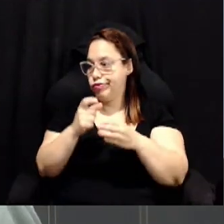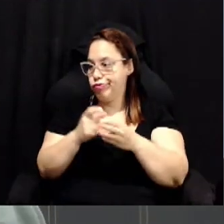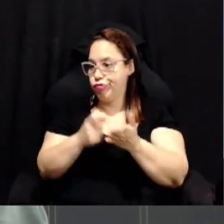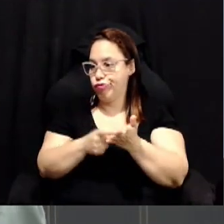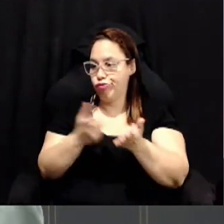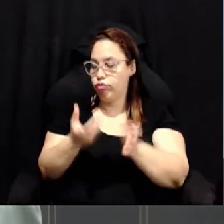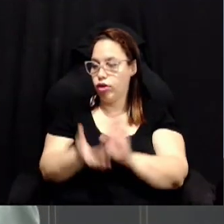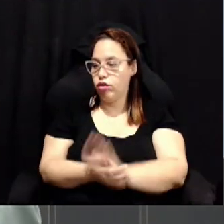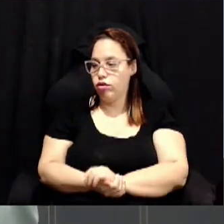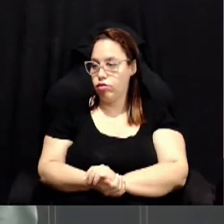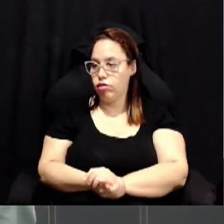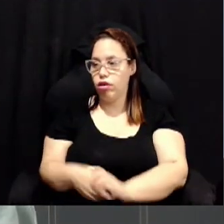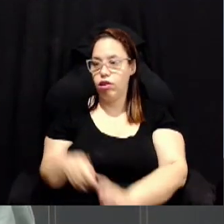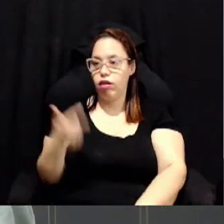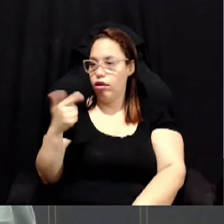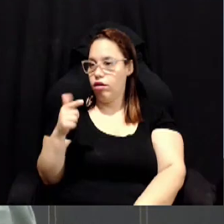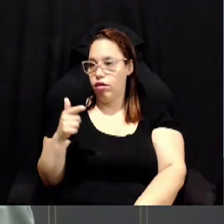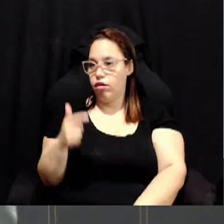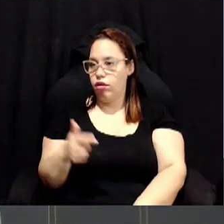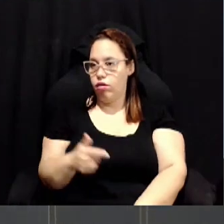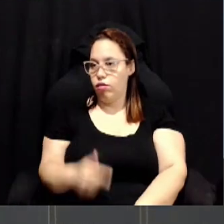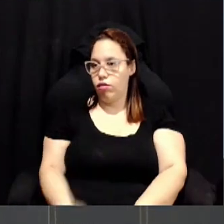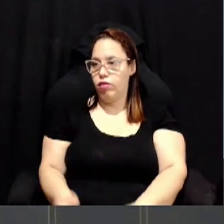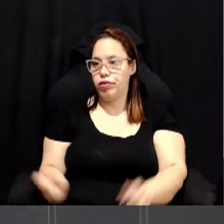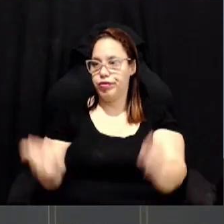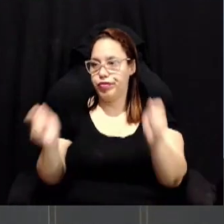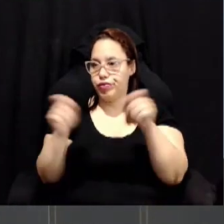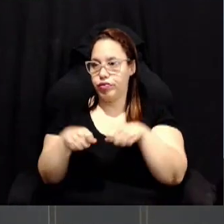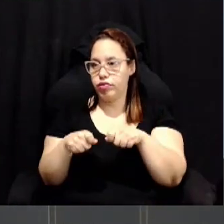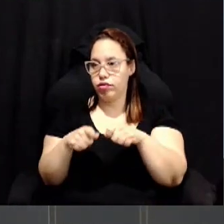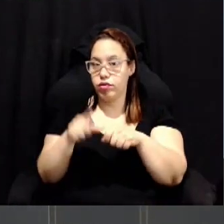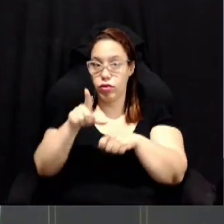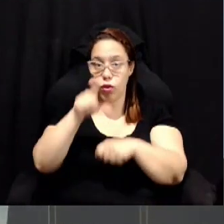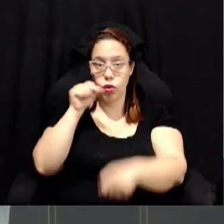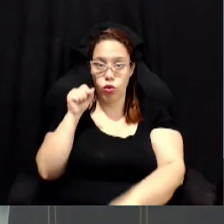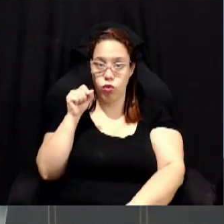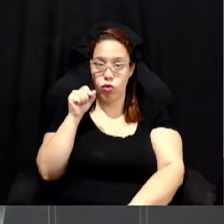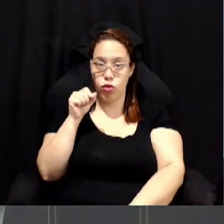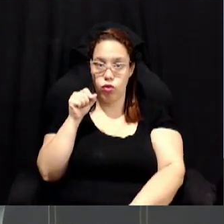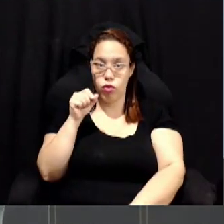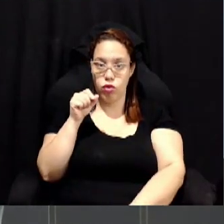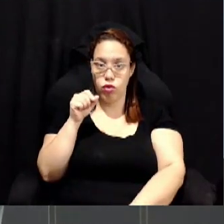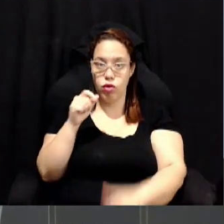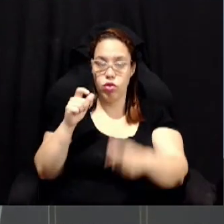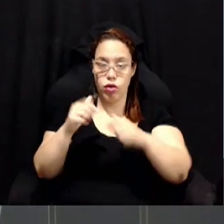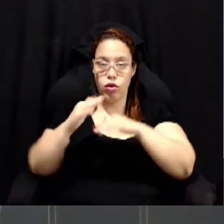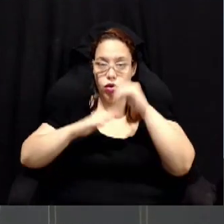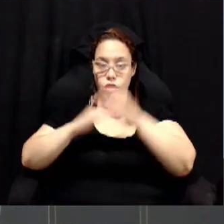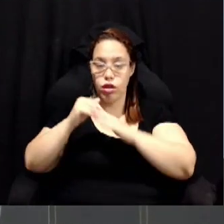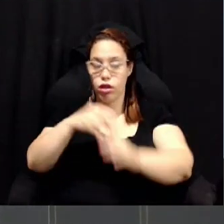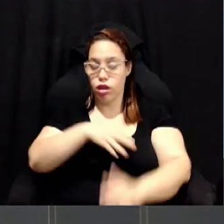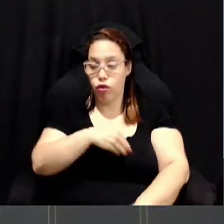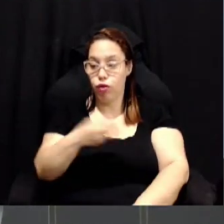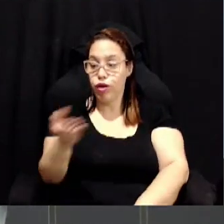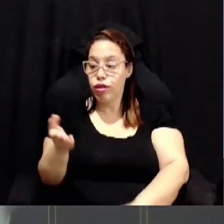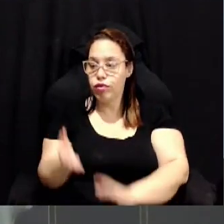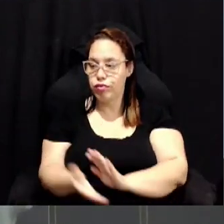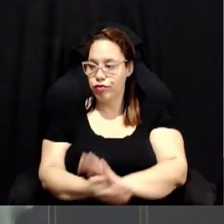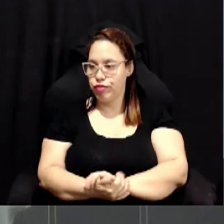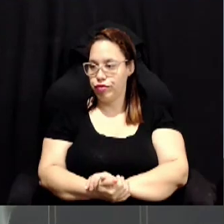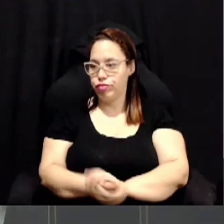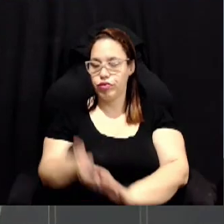não tem a possibilidade de escolher onde você vai tratar seu filho, né? Quando você consegue, é